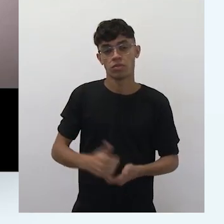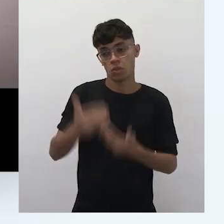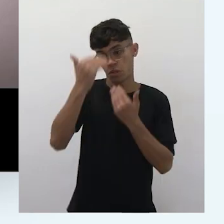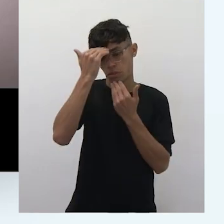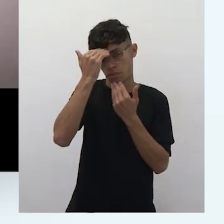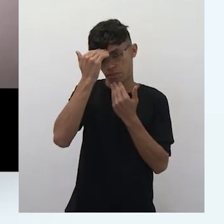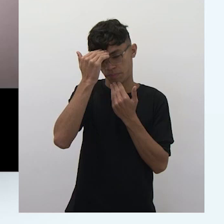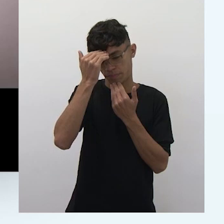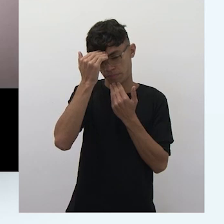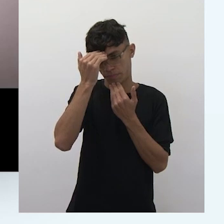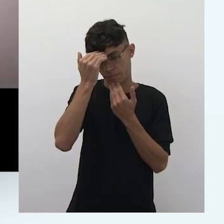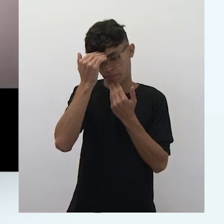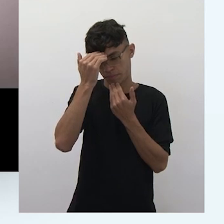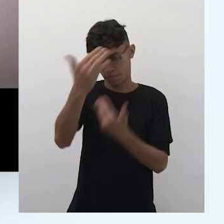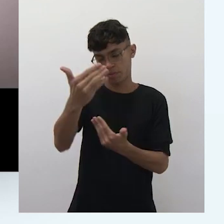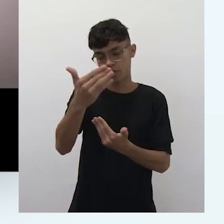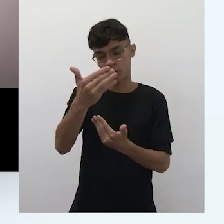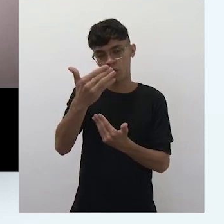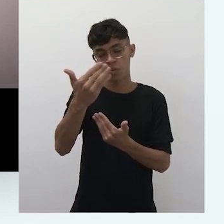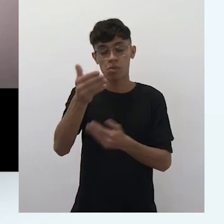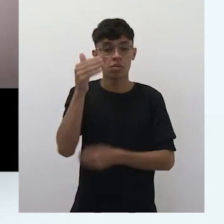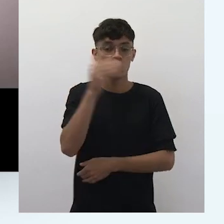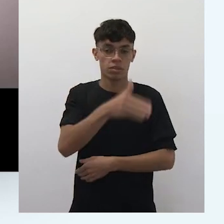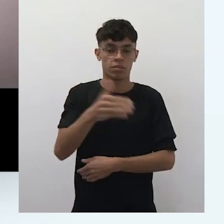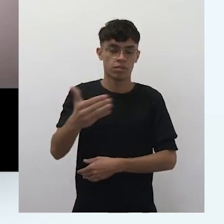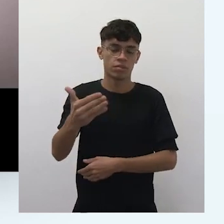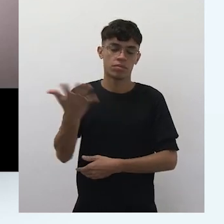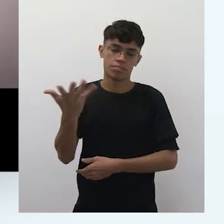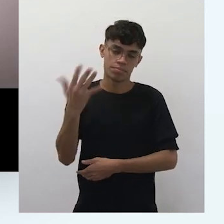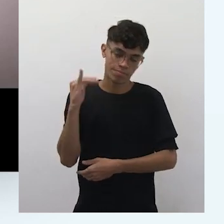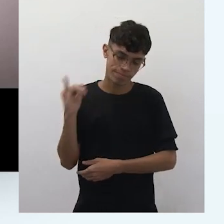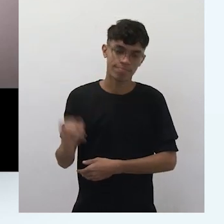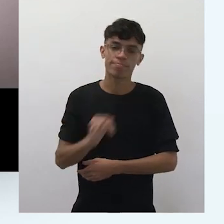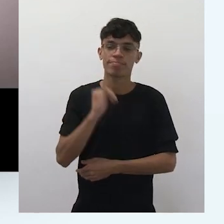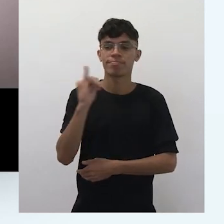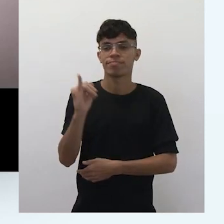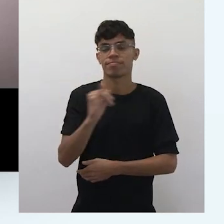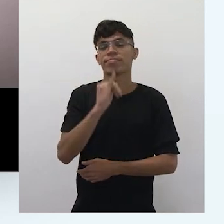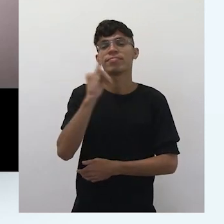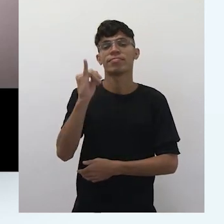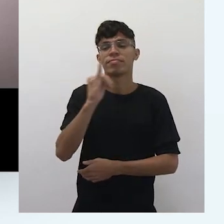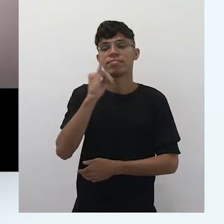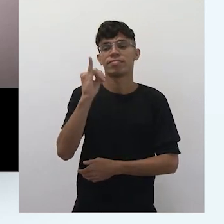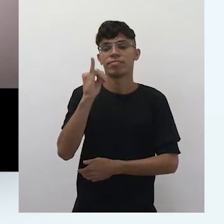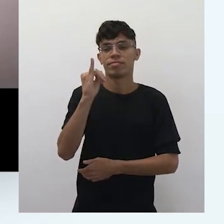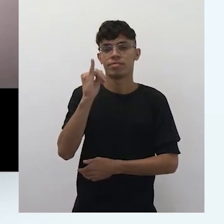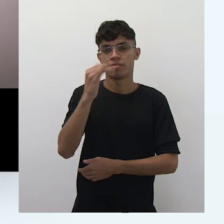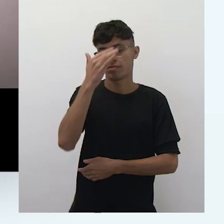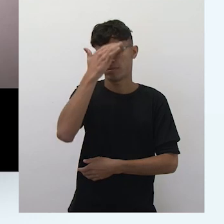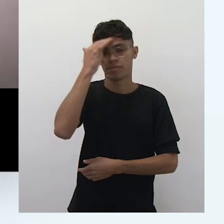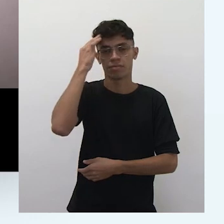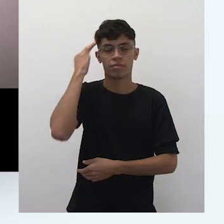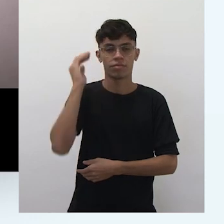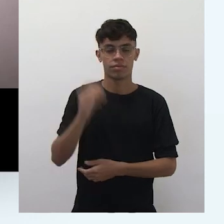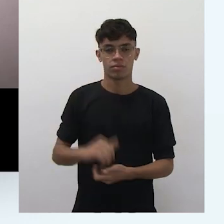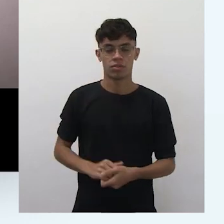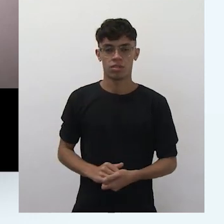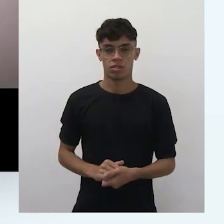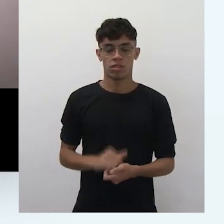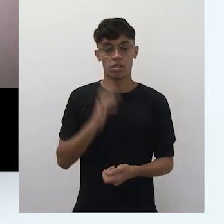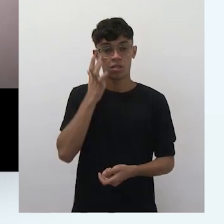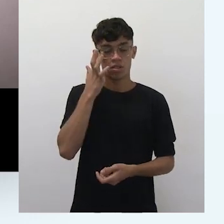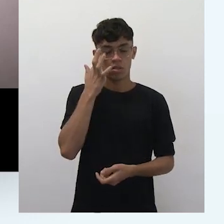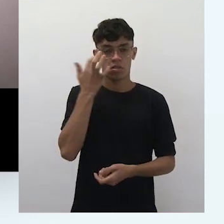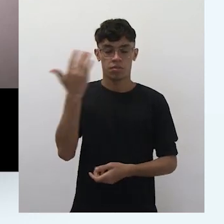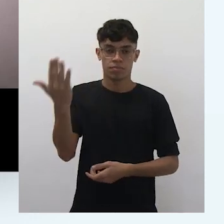agradecer por essas contribuições, dizer que elas foram muito ricas e que você contribua